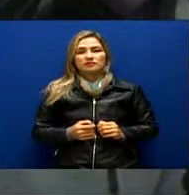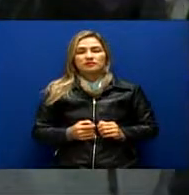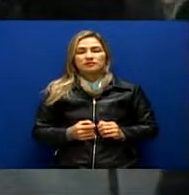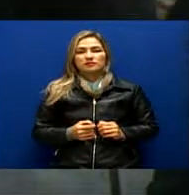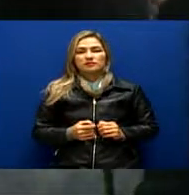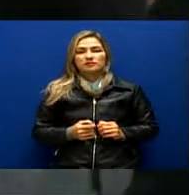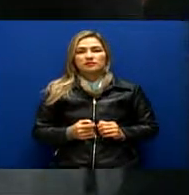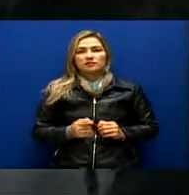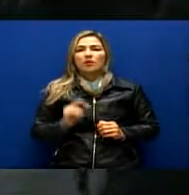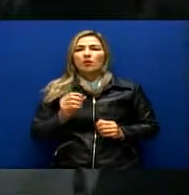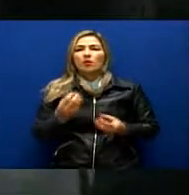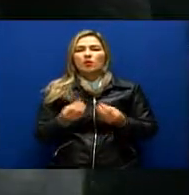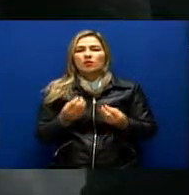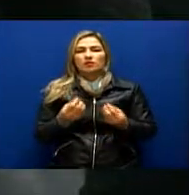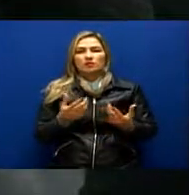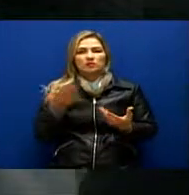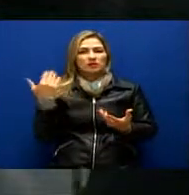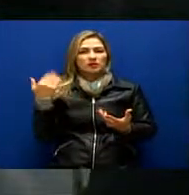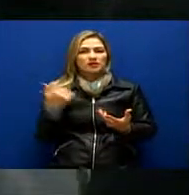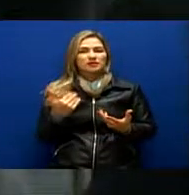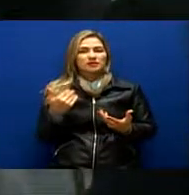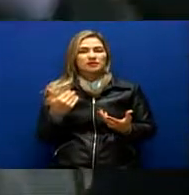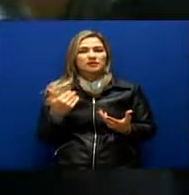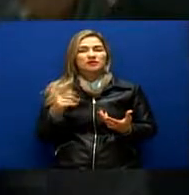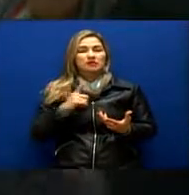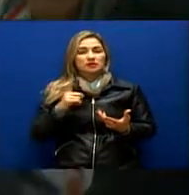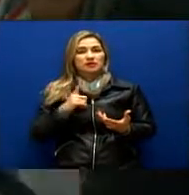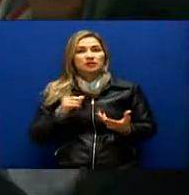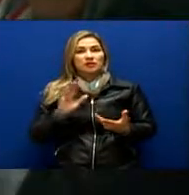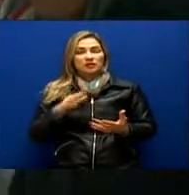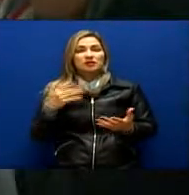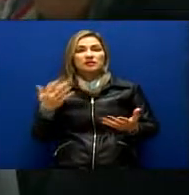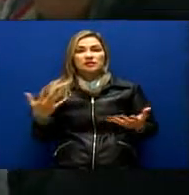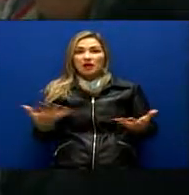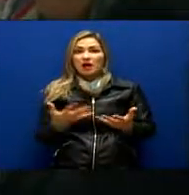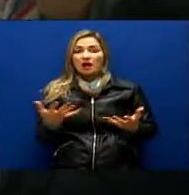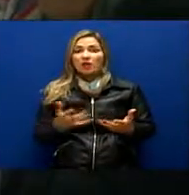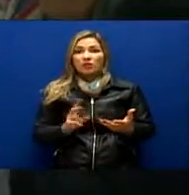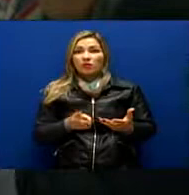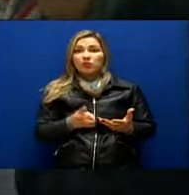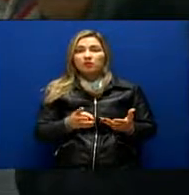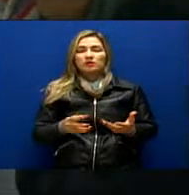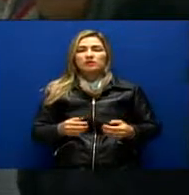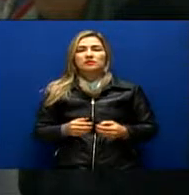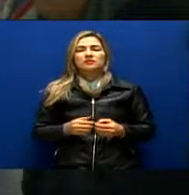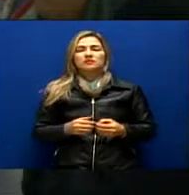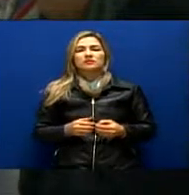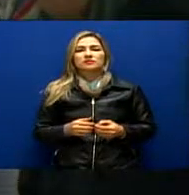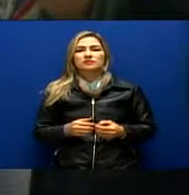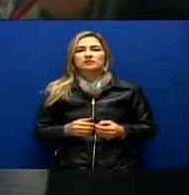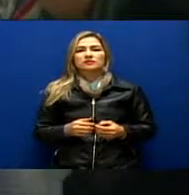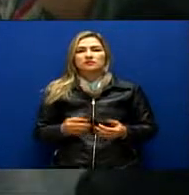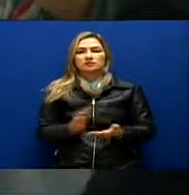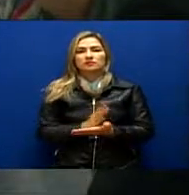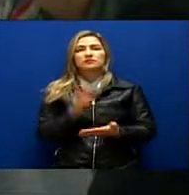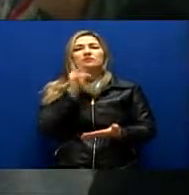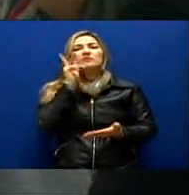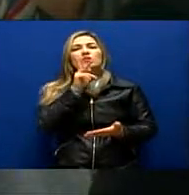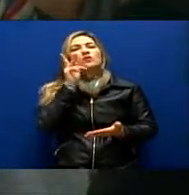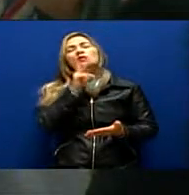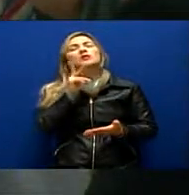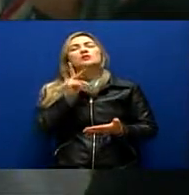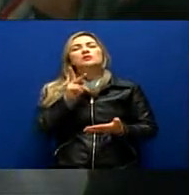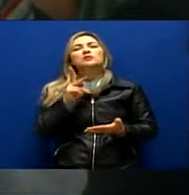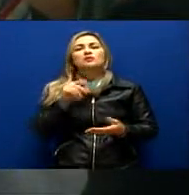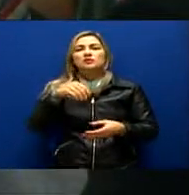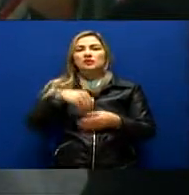estelionato que acontecia, esse golpe, como você bem colocou, acontecia também por alguns líderes, alguns políticos que hoje já não se